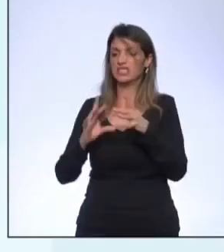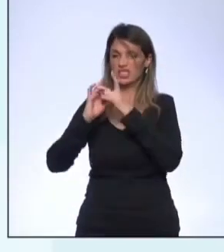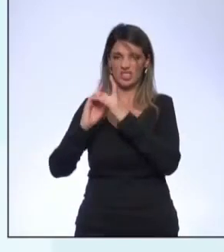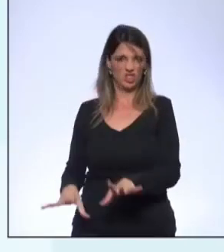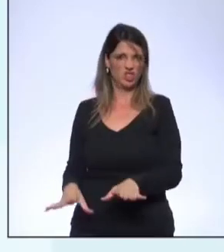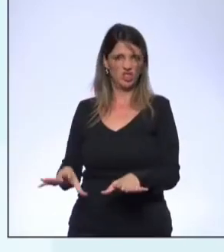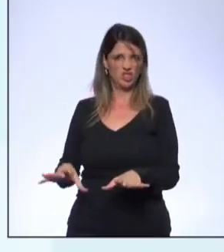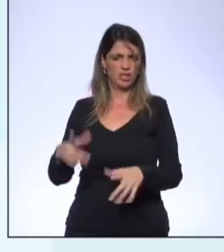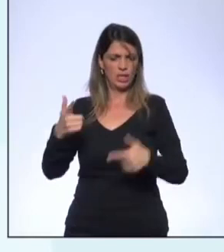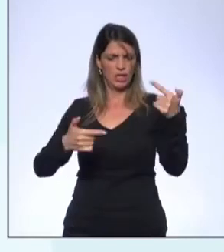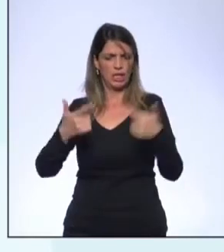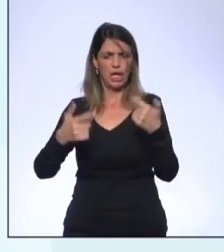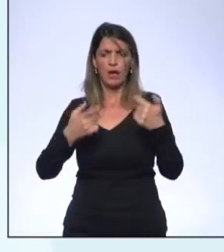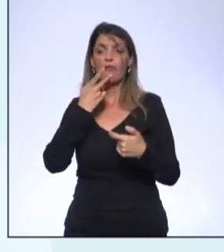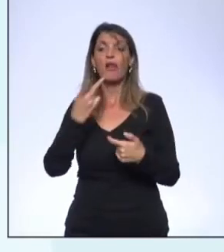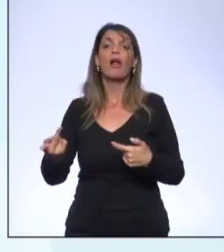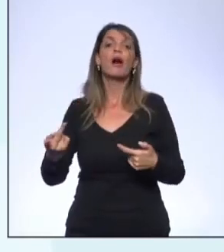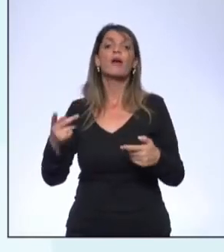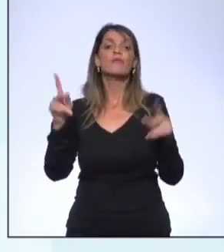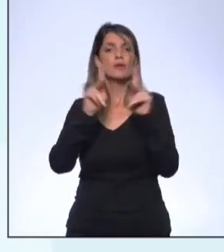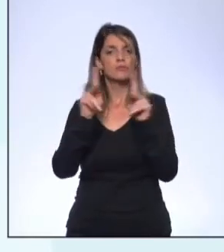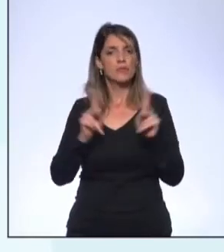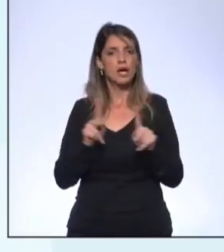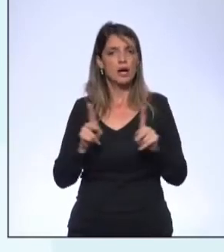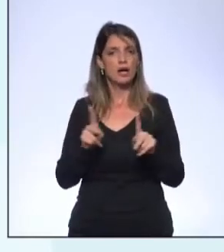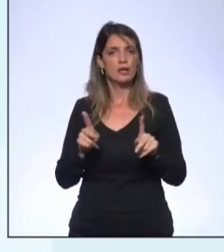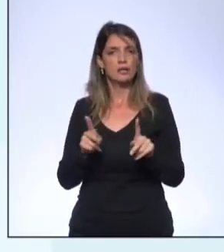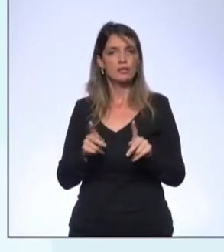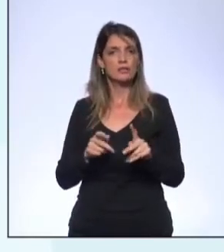paz, né? Nomeava e demitia funcionários,